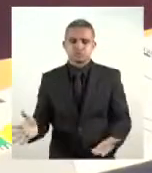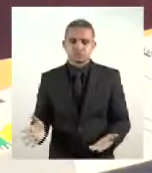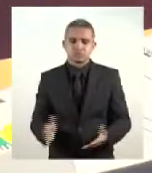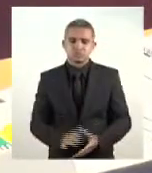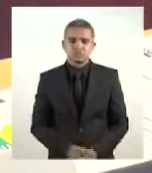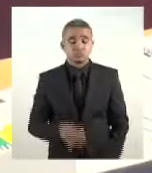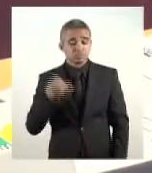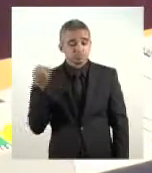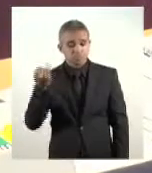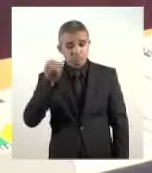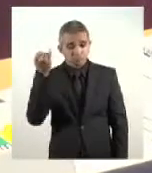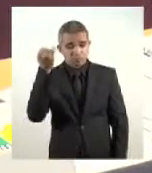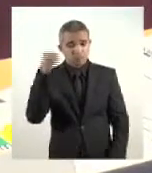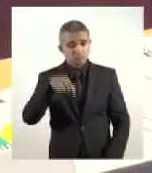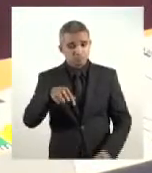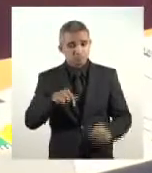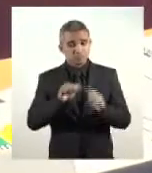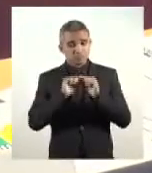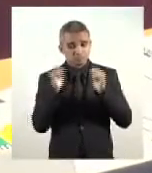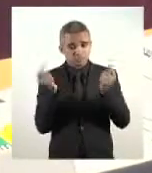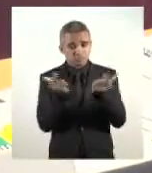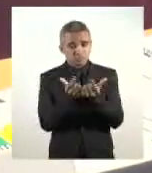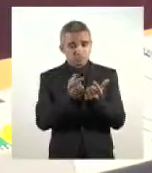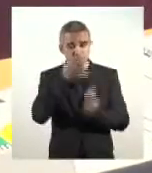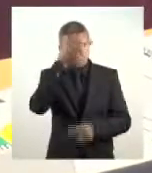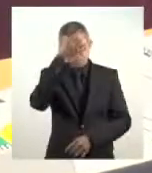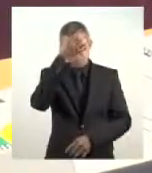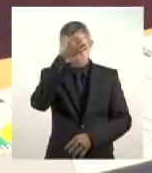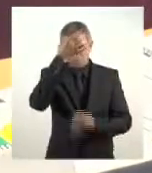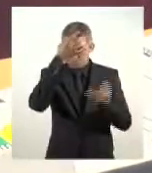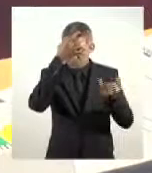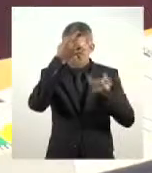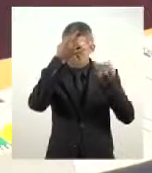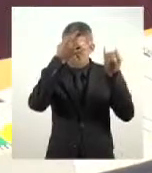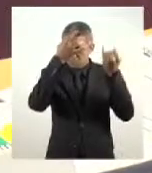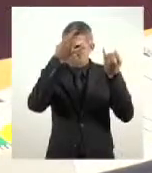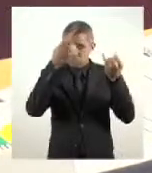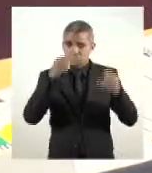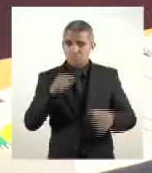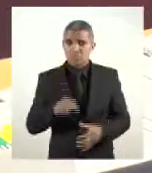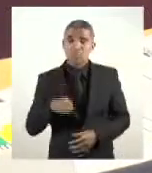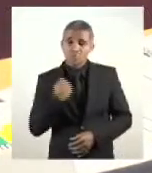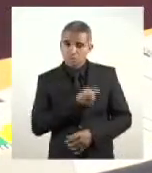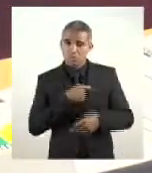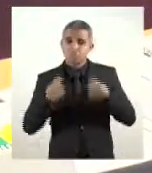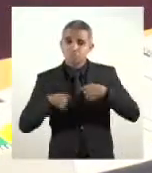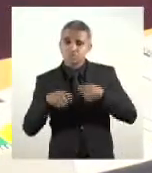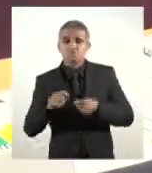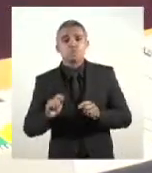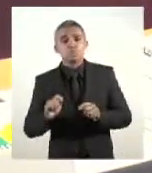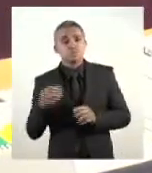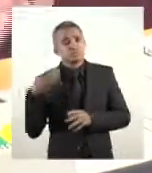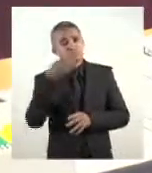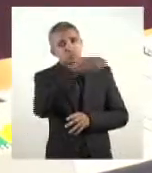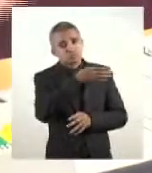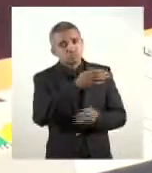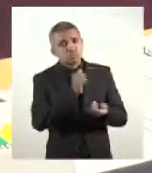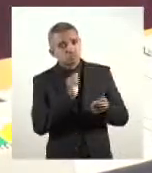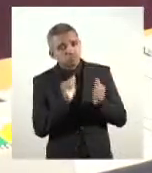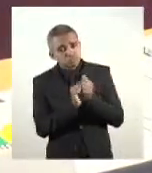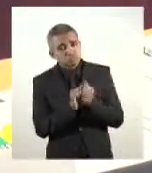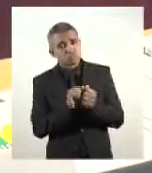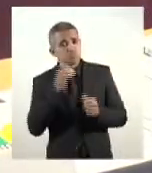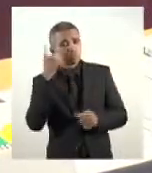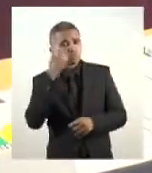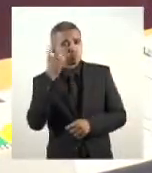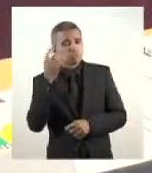tenha essa consciência e acho que nós poderíamos trabalhar junto com nossa bancada federal para que pressione